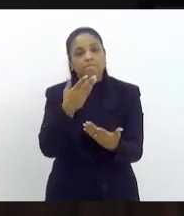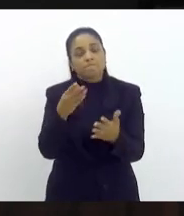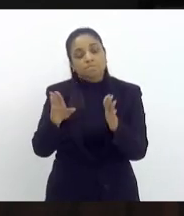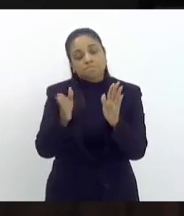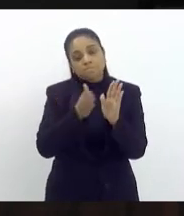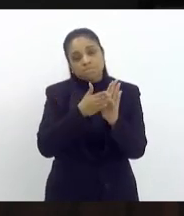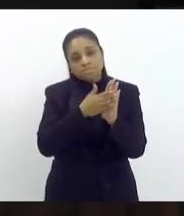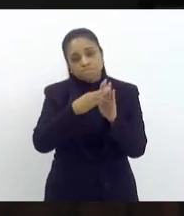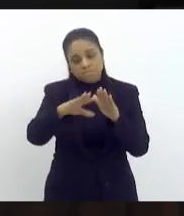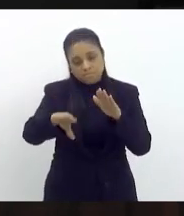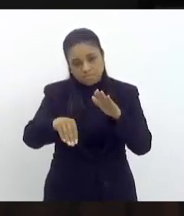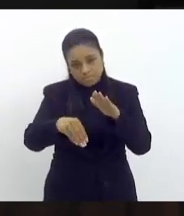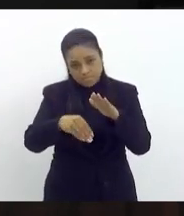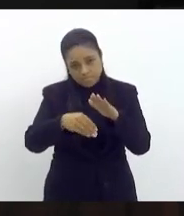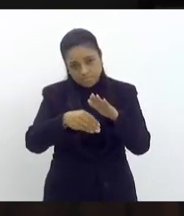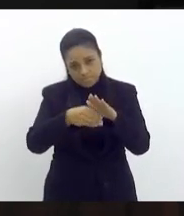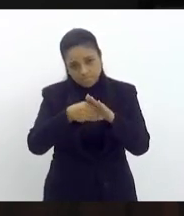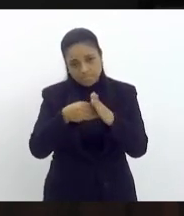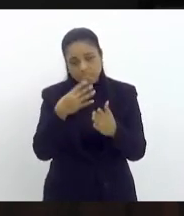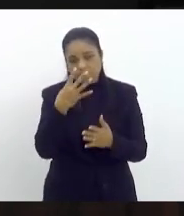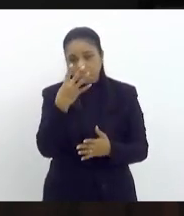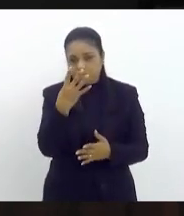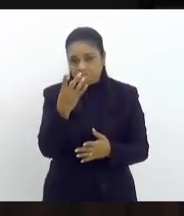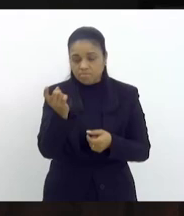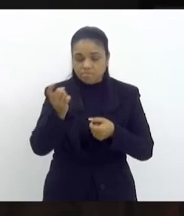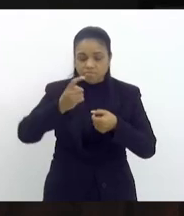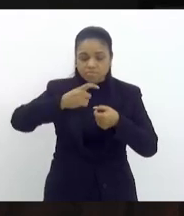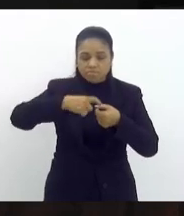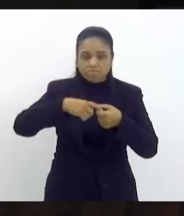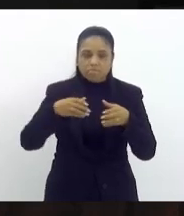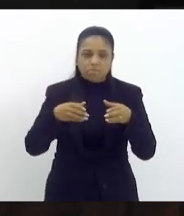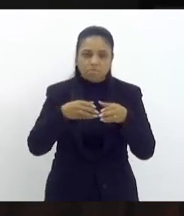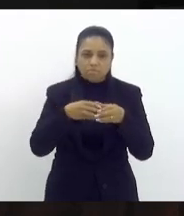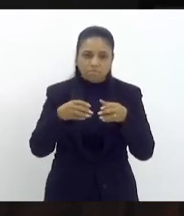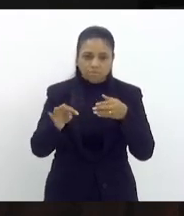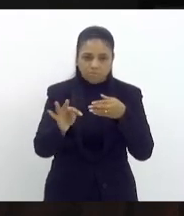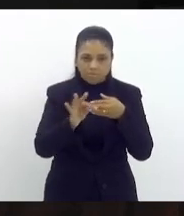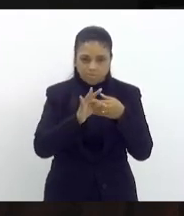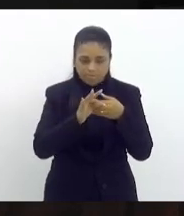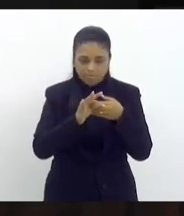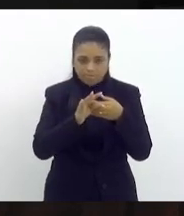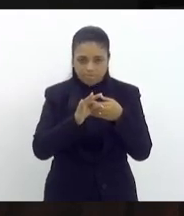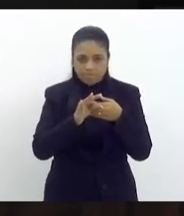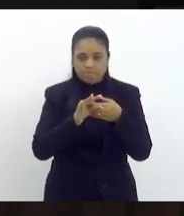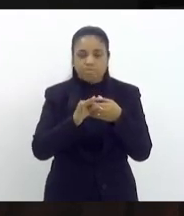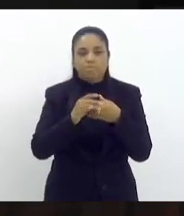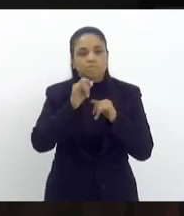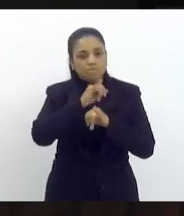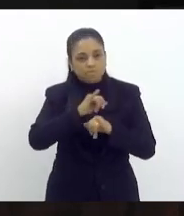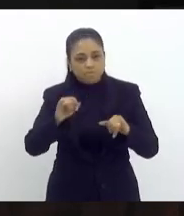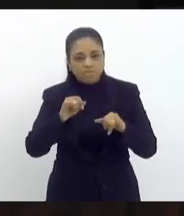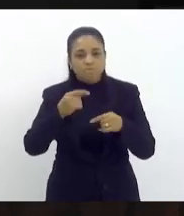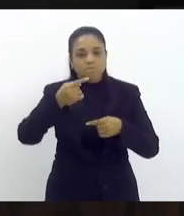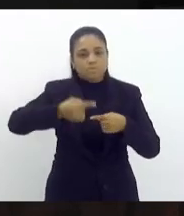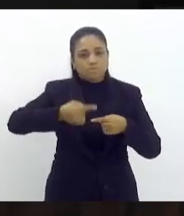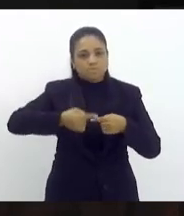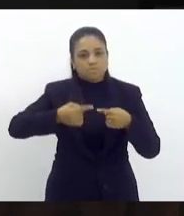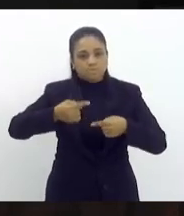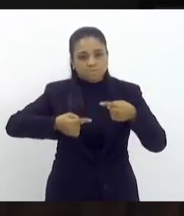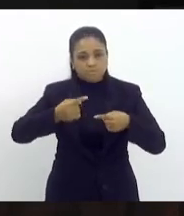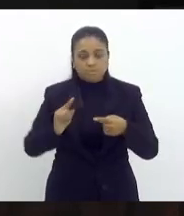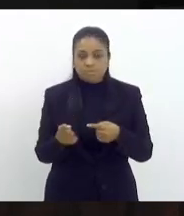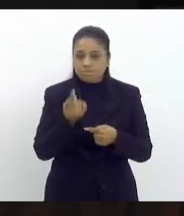proposta recebeu quatro emendas e retorna às comissões técnicas anuncio em discussão única